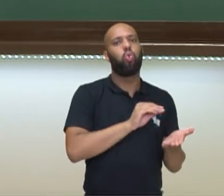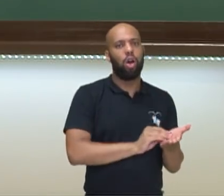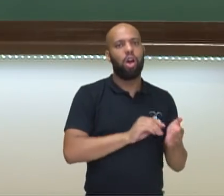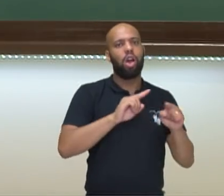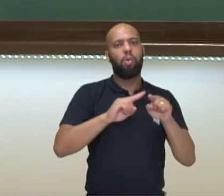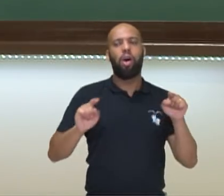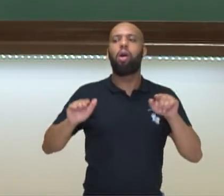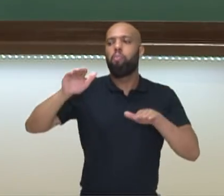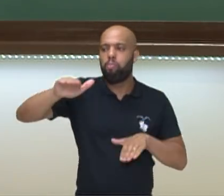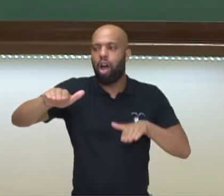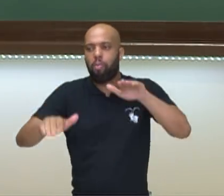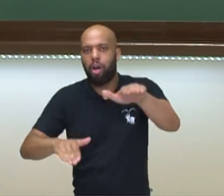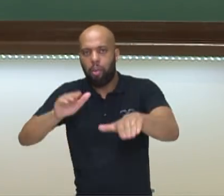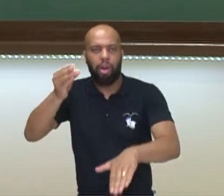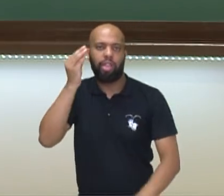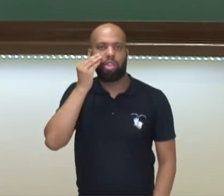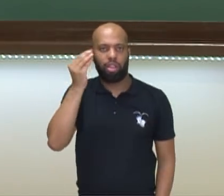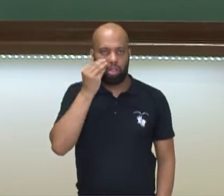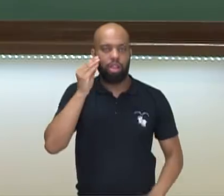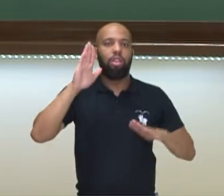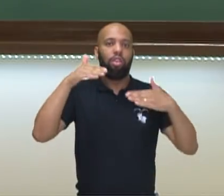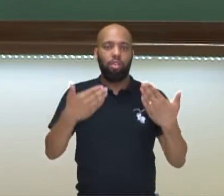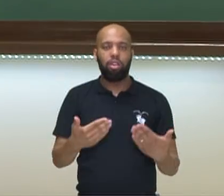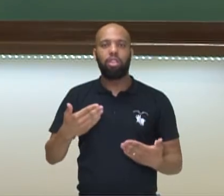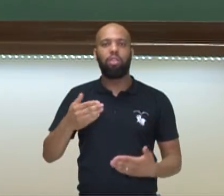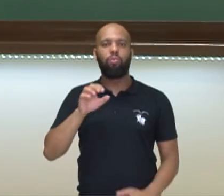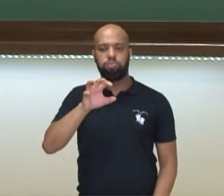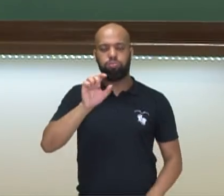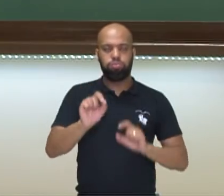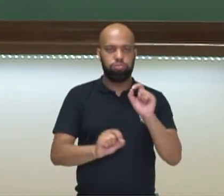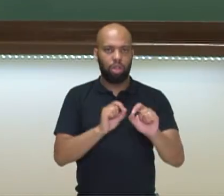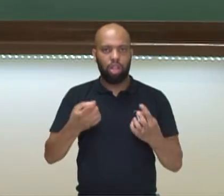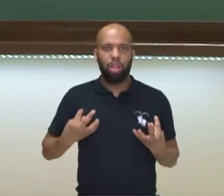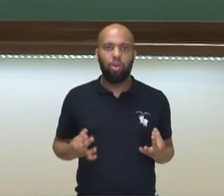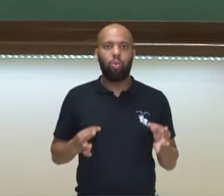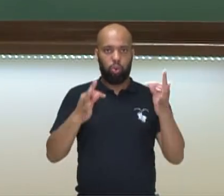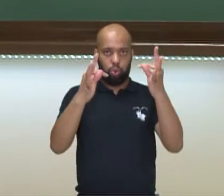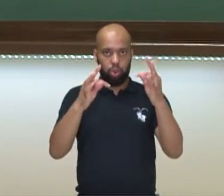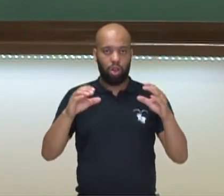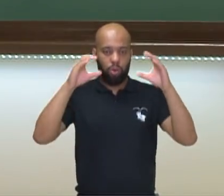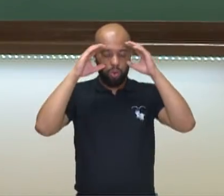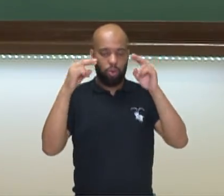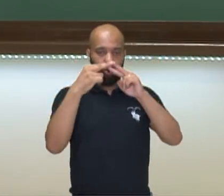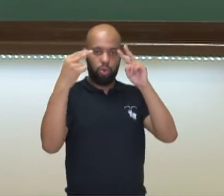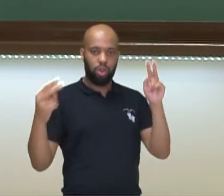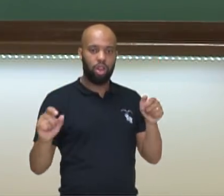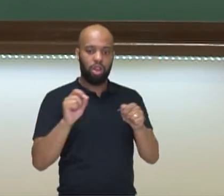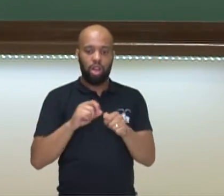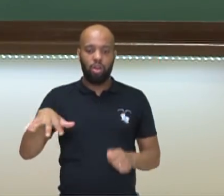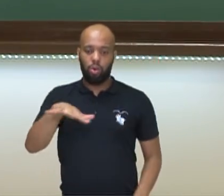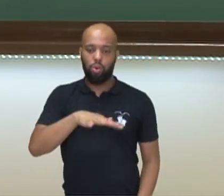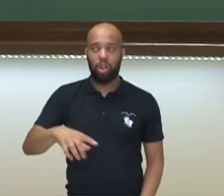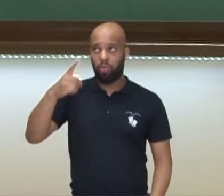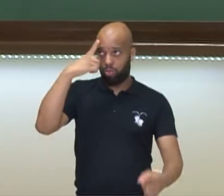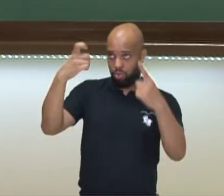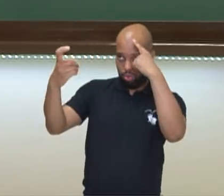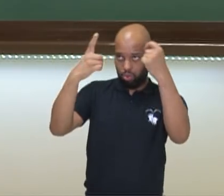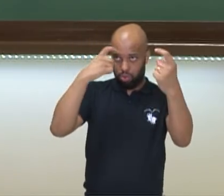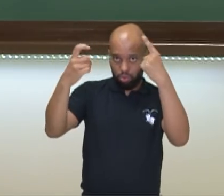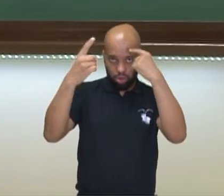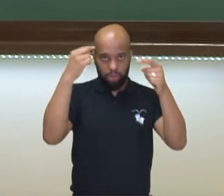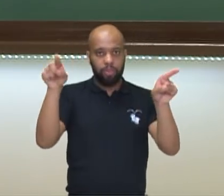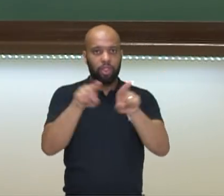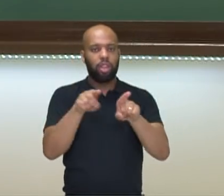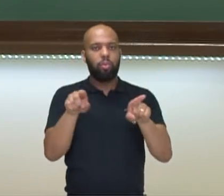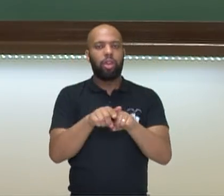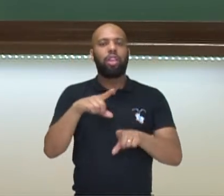não tão bons, tá? Mas, basicamente, o que ela cria é esse ambiente simulado, cria